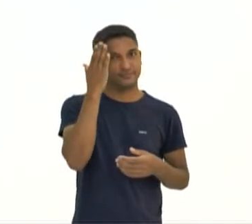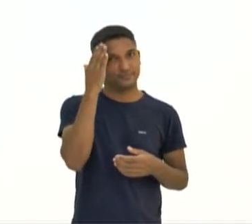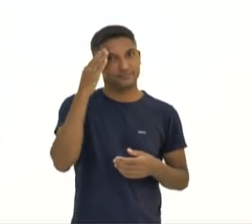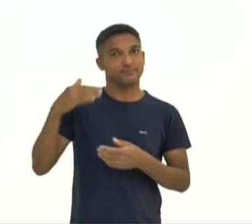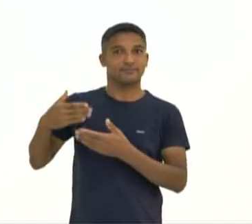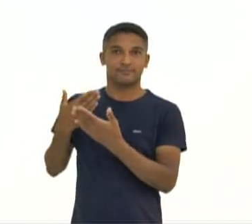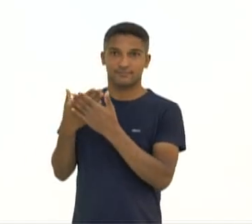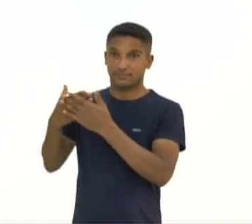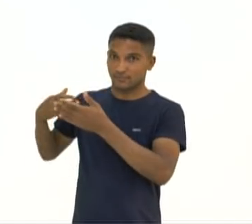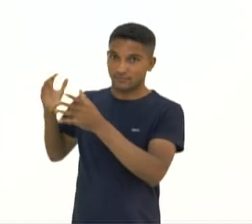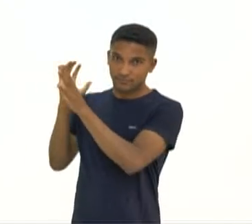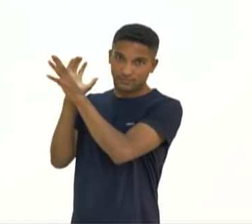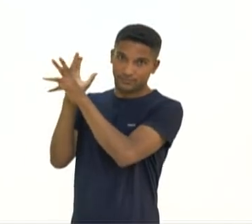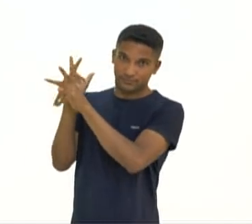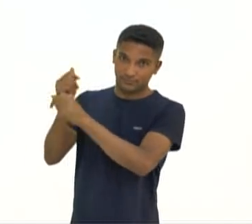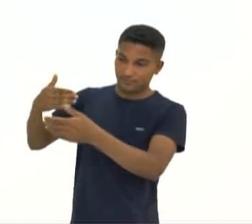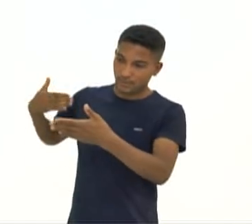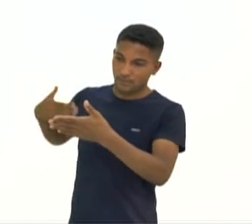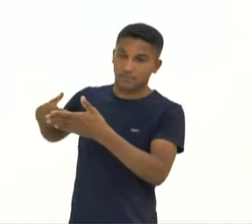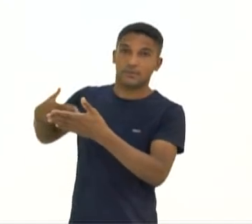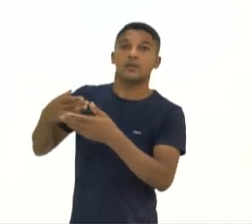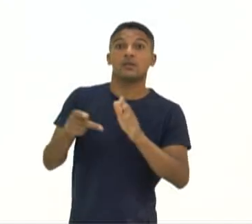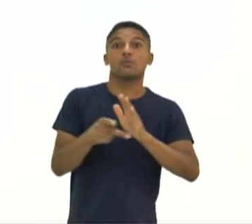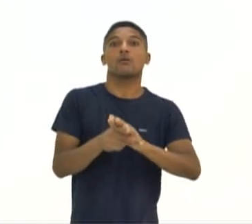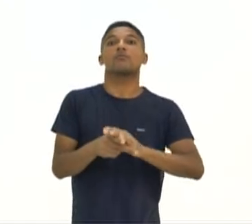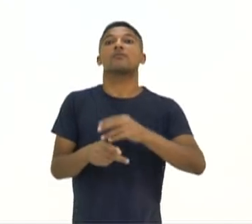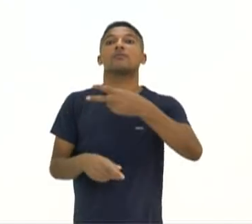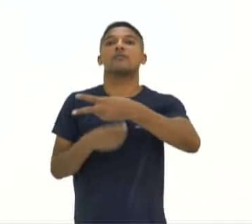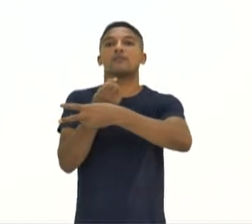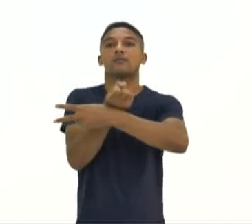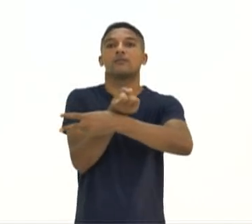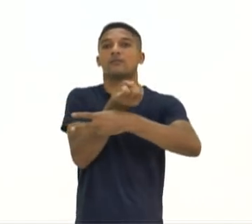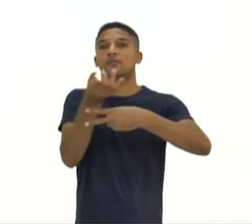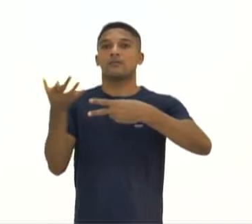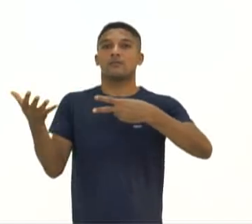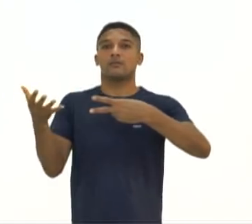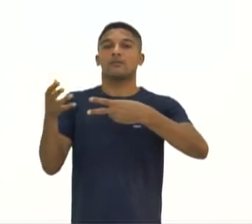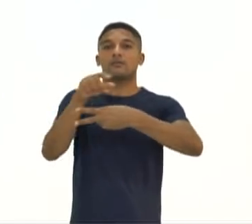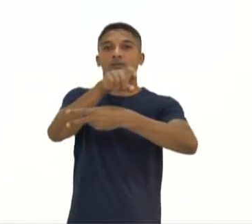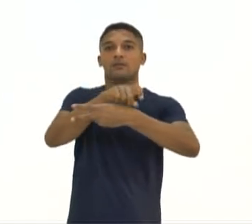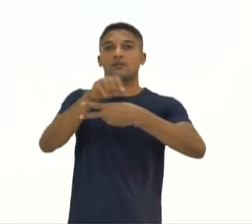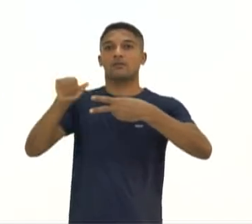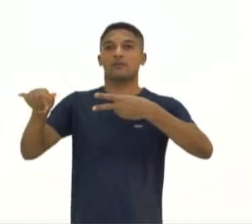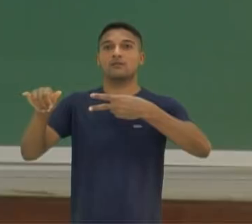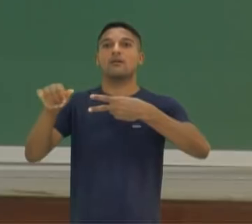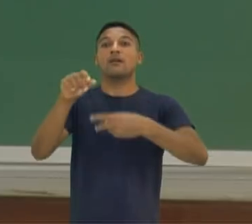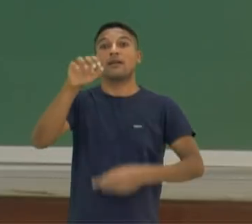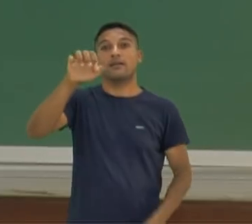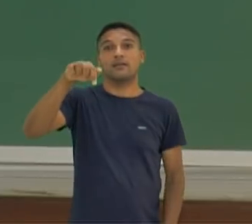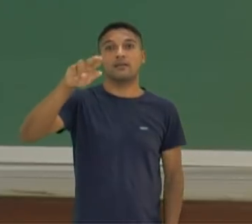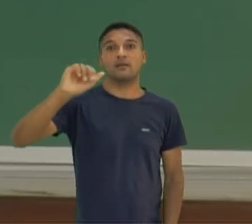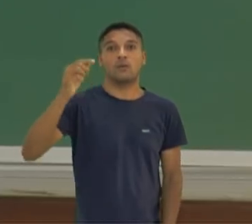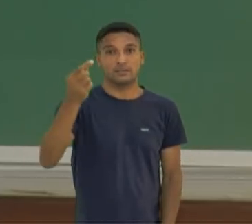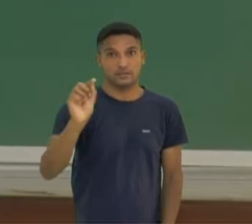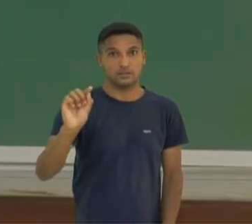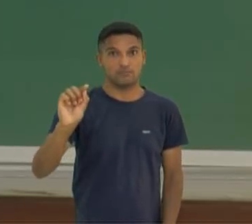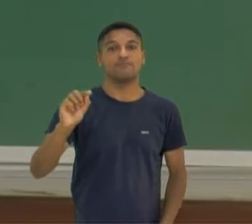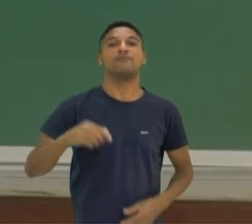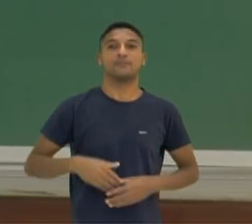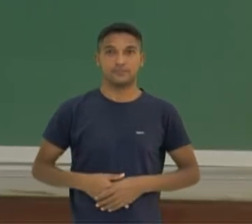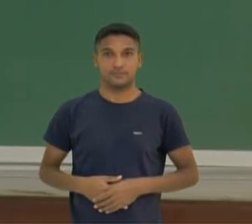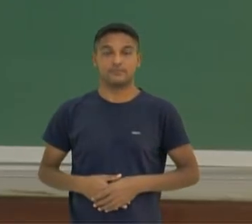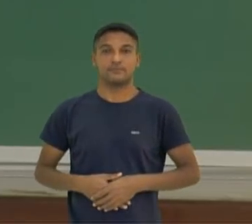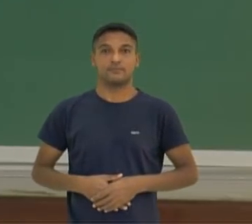série de aulas de equações. Então hoje, nas aulas anteriores, nós estudamos